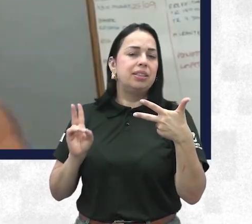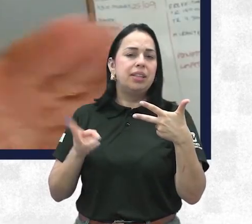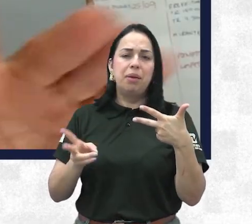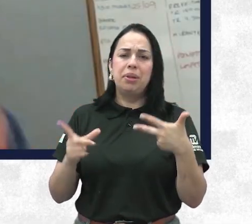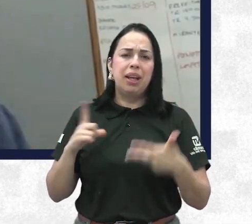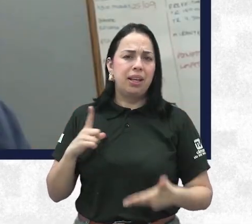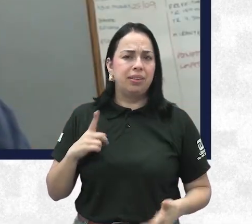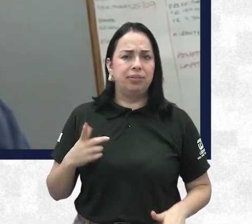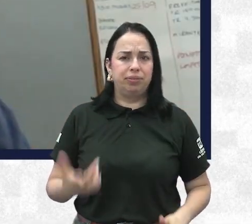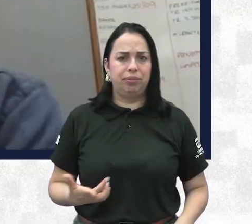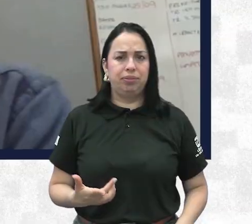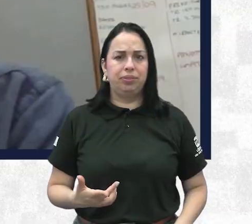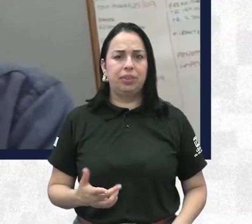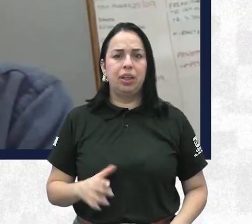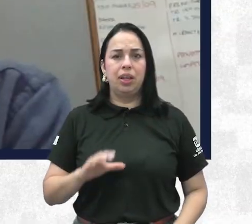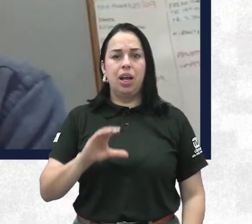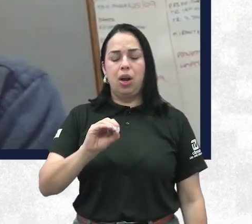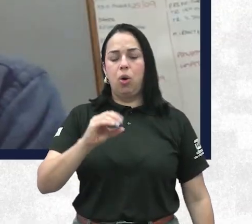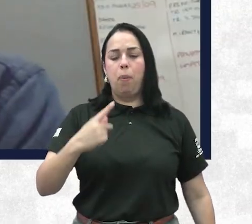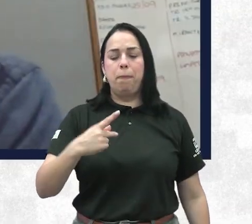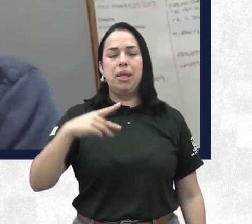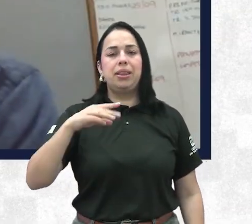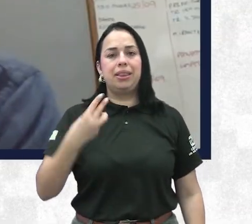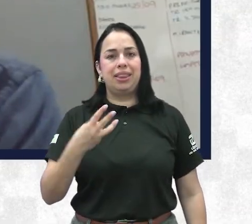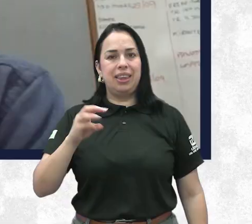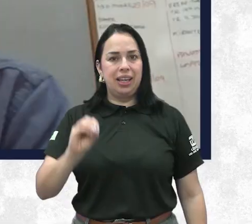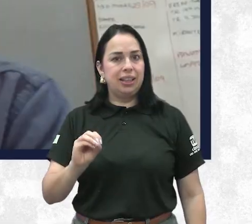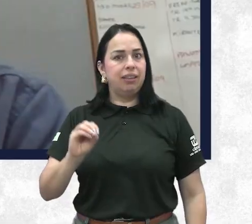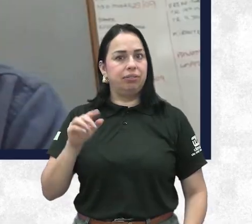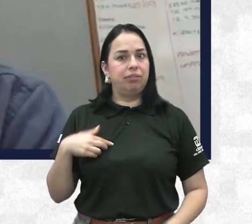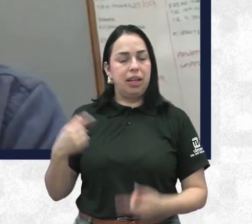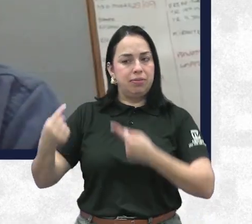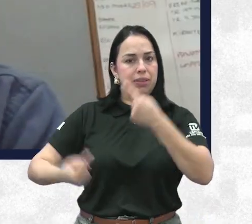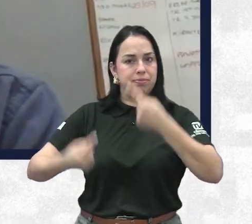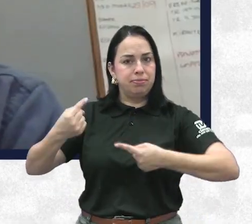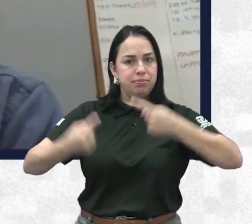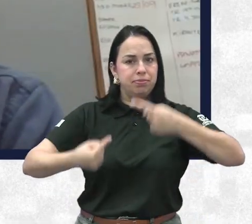nunca deixou de existir. A COP30, ela vem com uma discussão